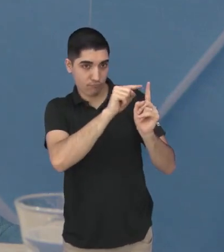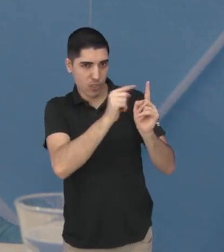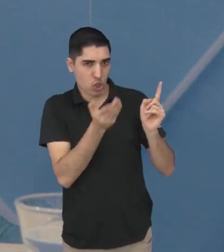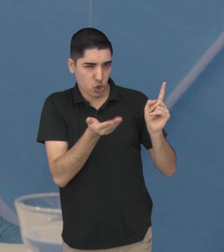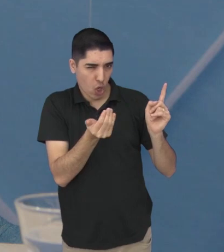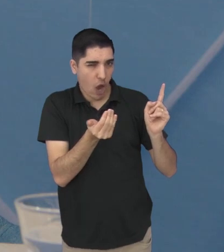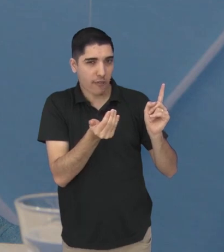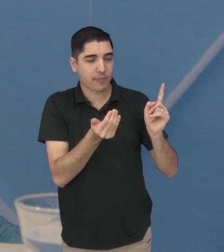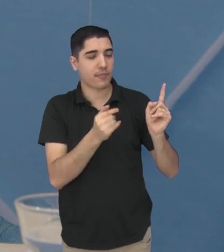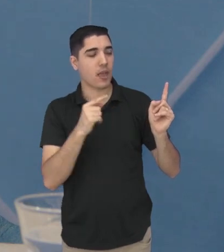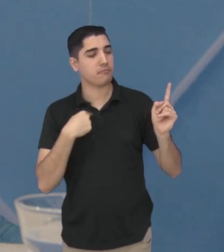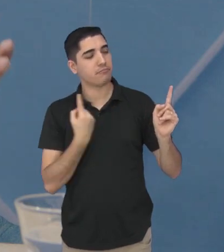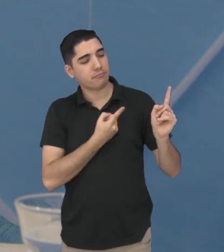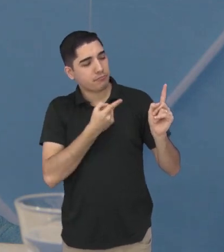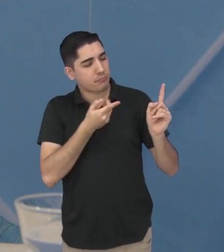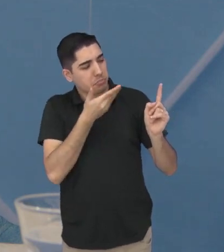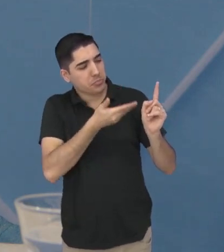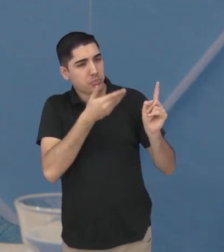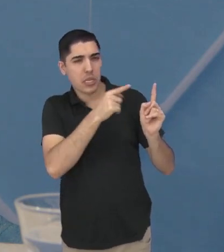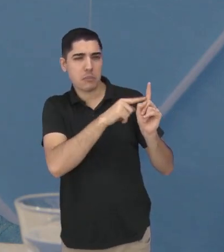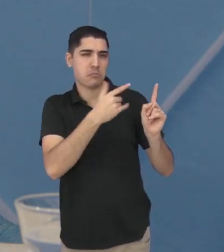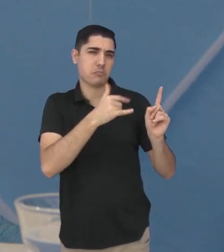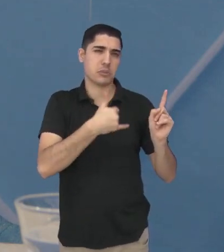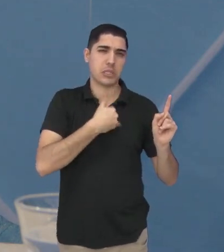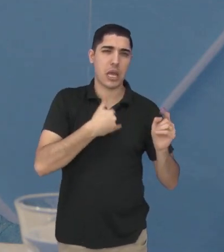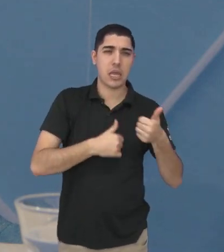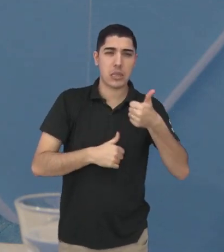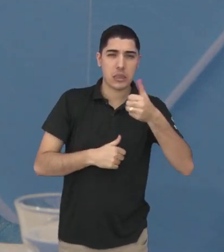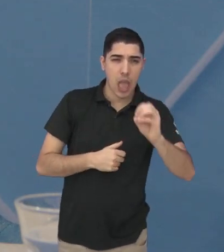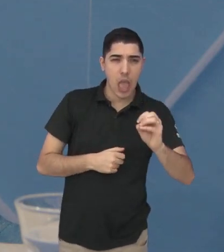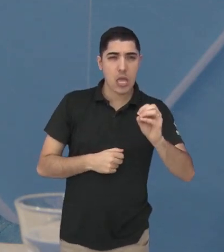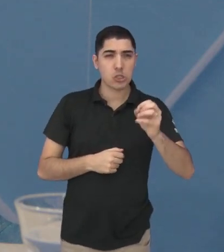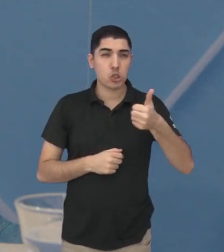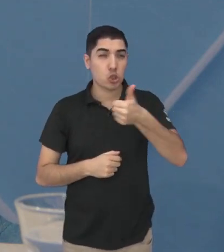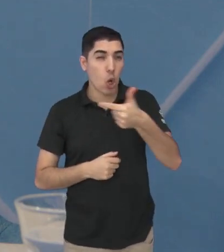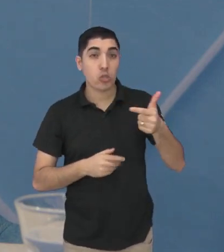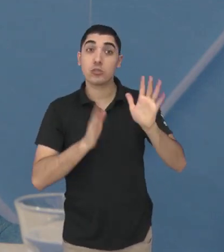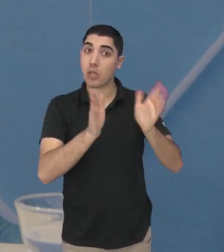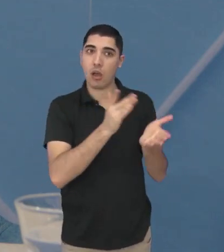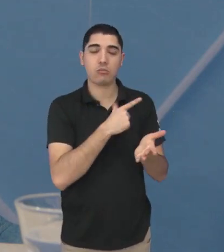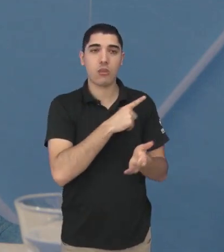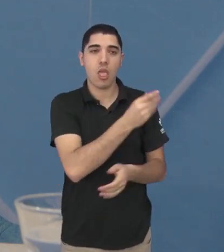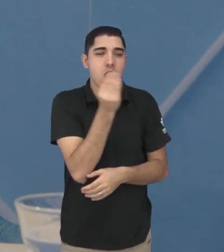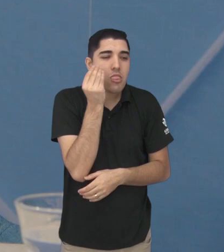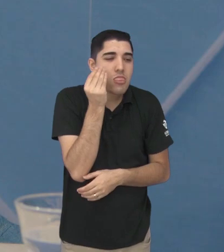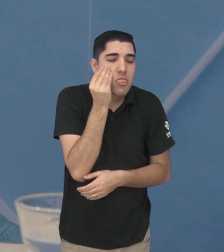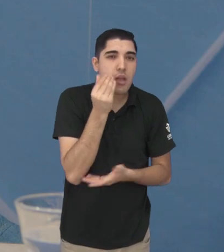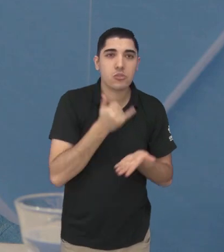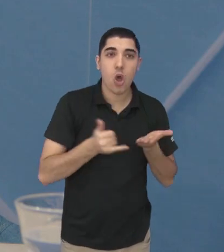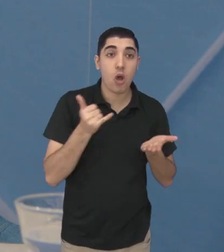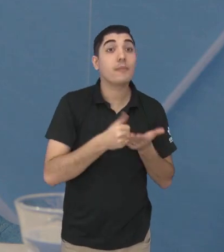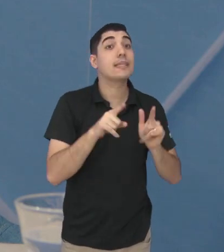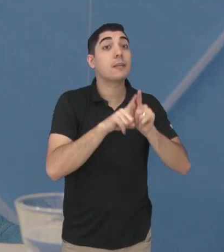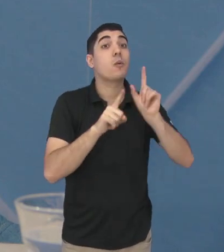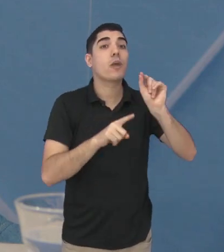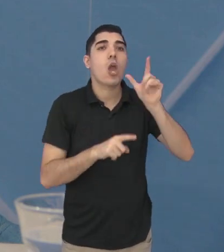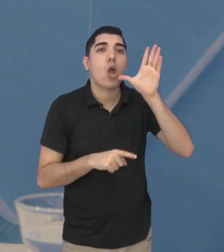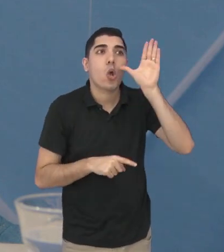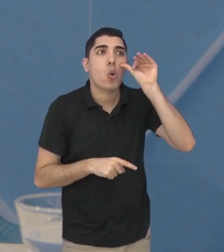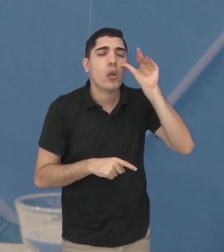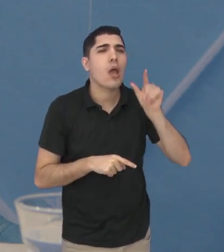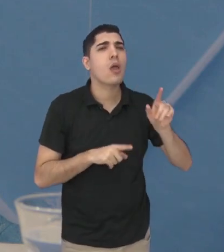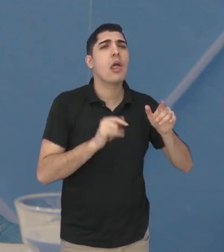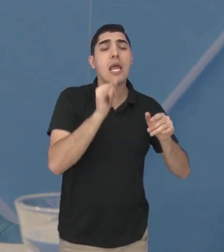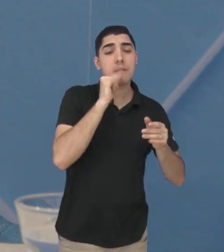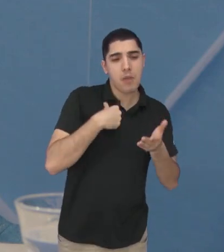idades que agora, cada vez mais cedo, né? 10, 12 anos, já se experimenta, e a questão da curiosidade. Então, o que dá, qual que